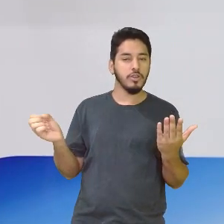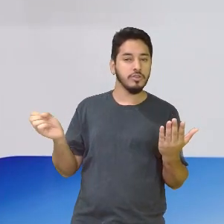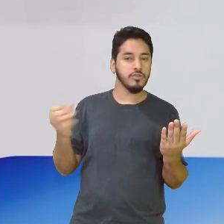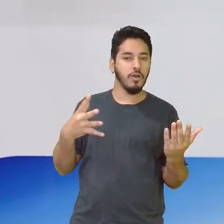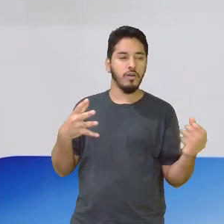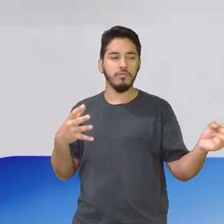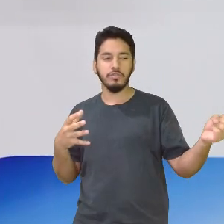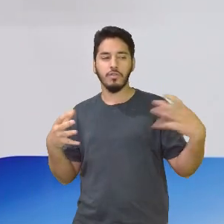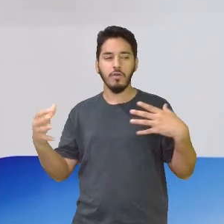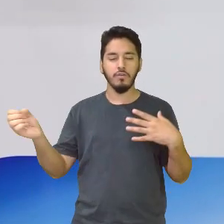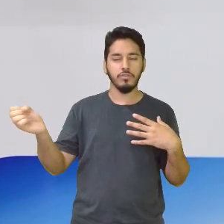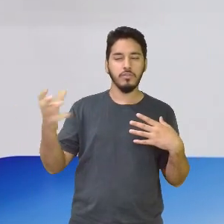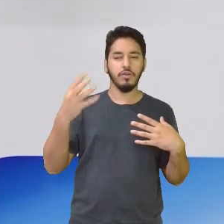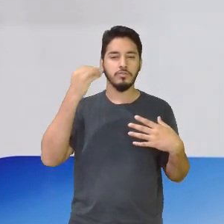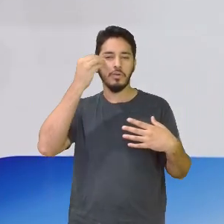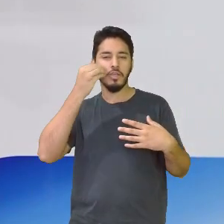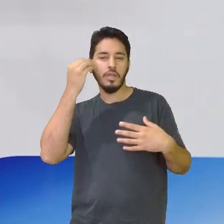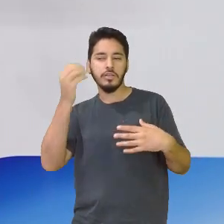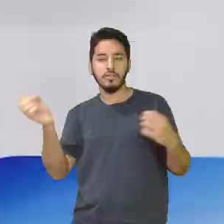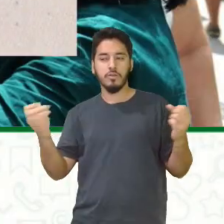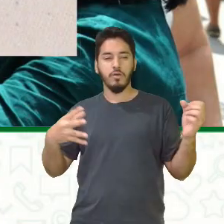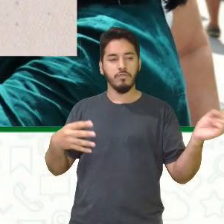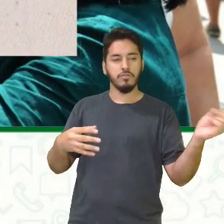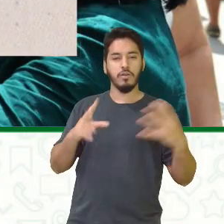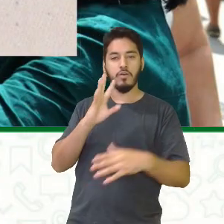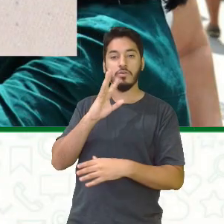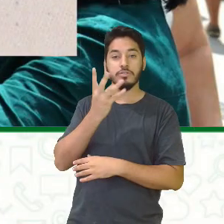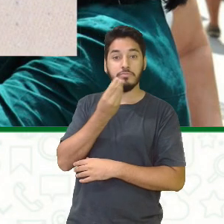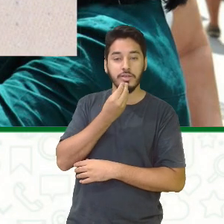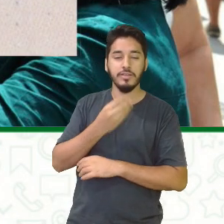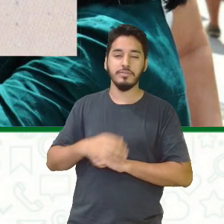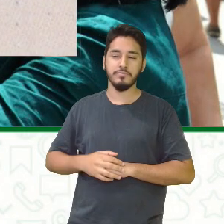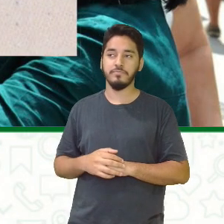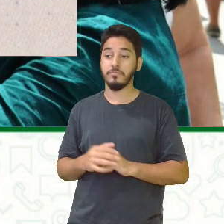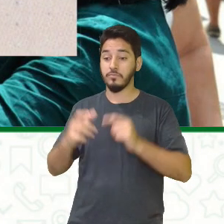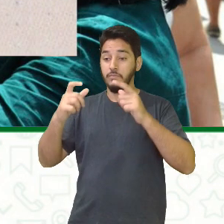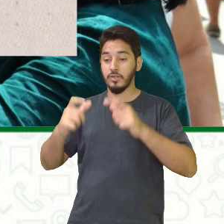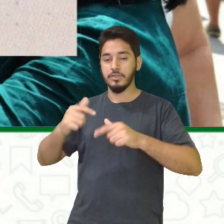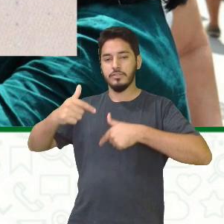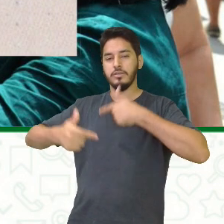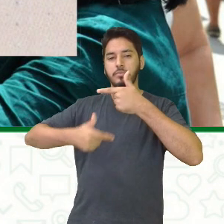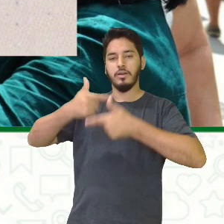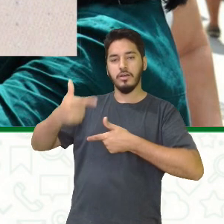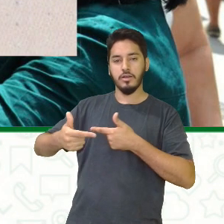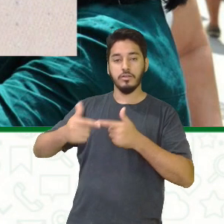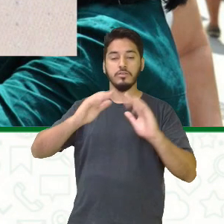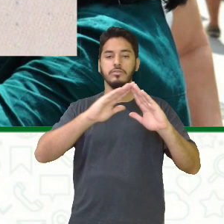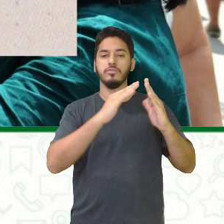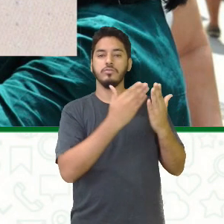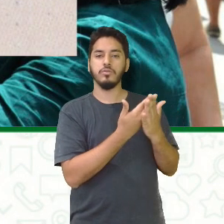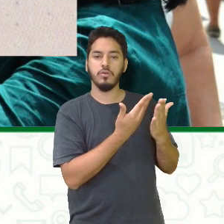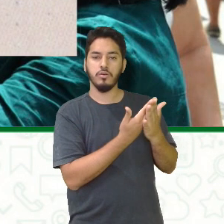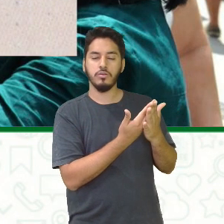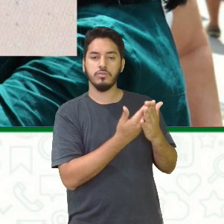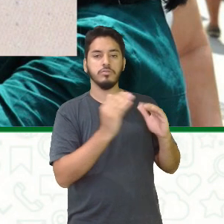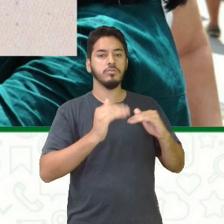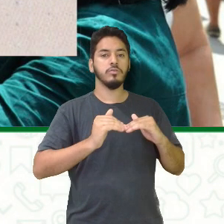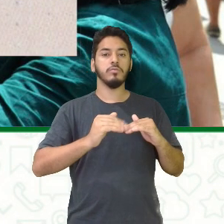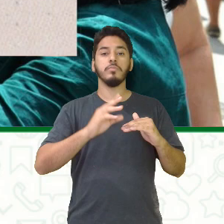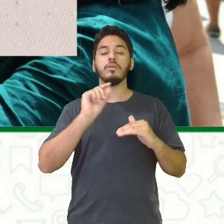novas experiências. Beleza? Olha ali, os locais de trabalho, as escolas, são cada vez